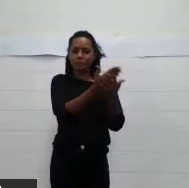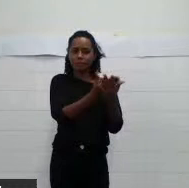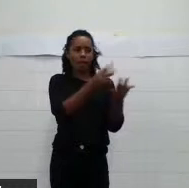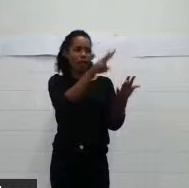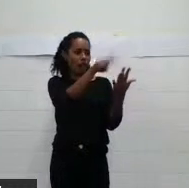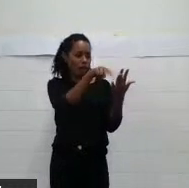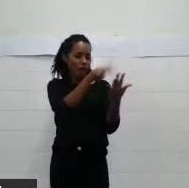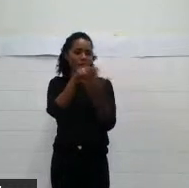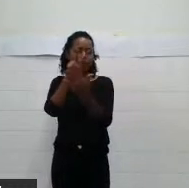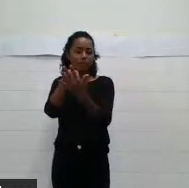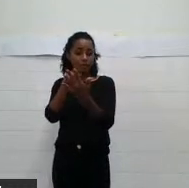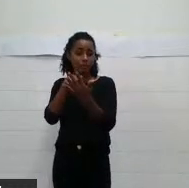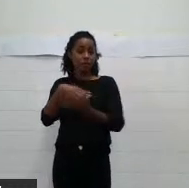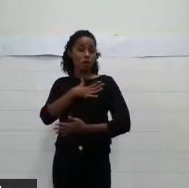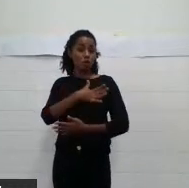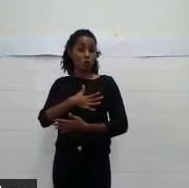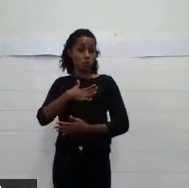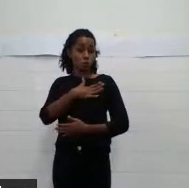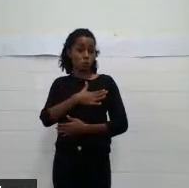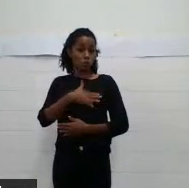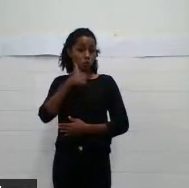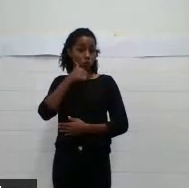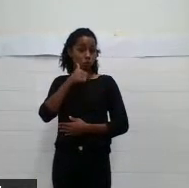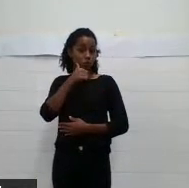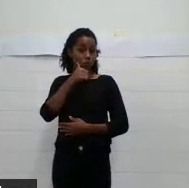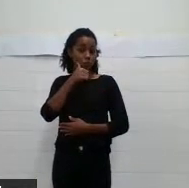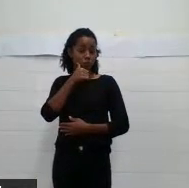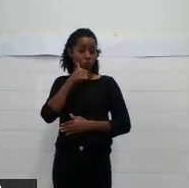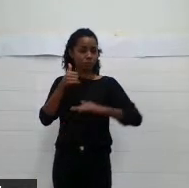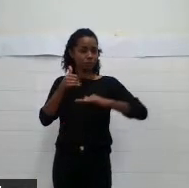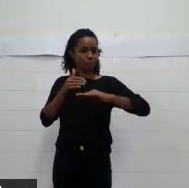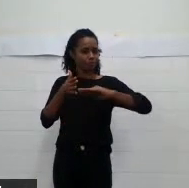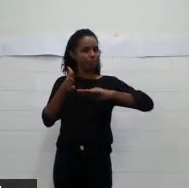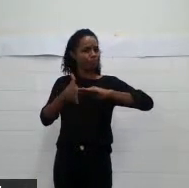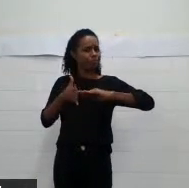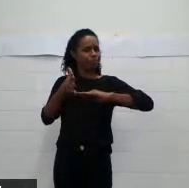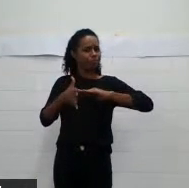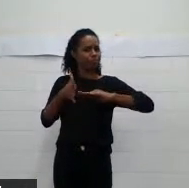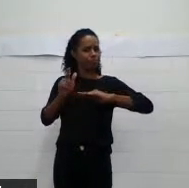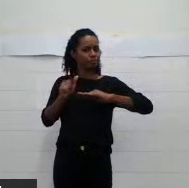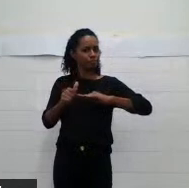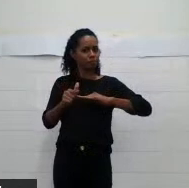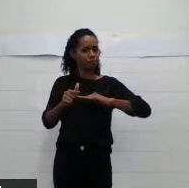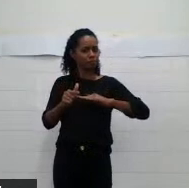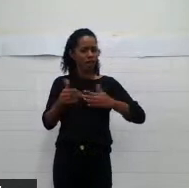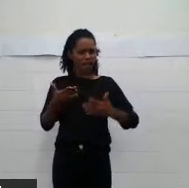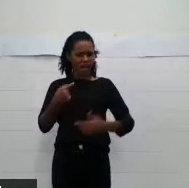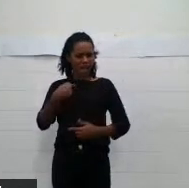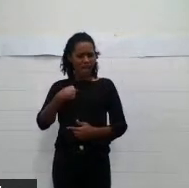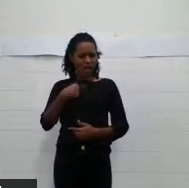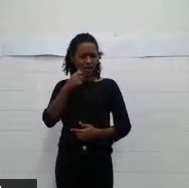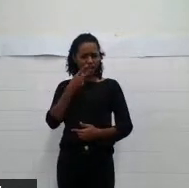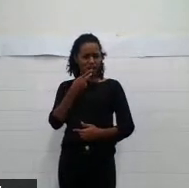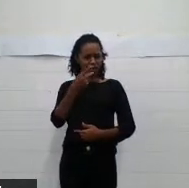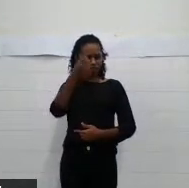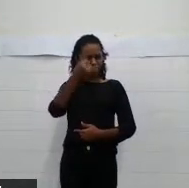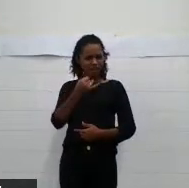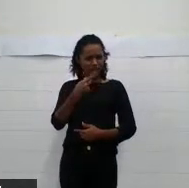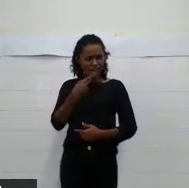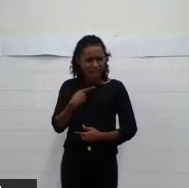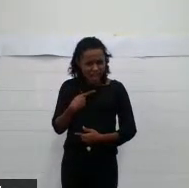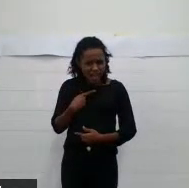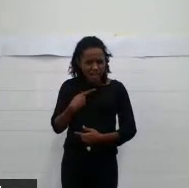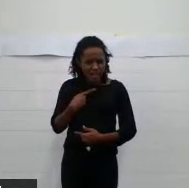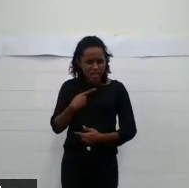que eu gosto muito, que é a Cristiane Sobral, que ela diz o seguinte, ela faz uma revolução feminina, não vou mais lavar os pratos.